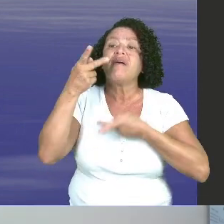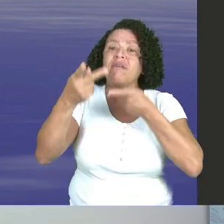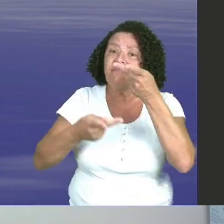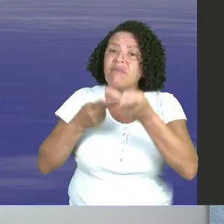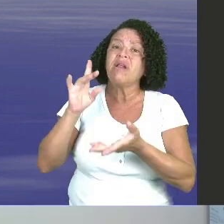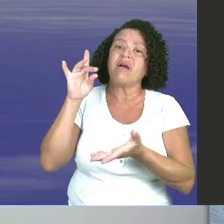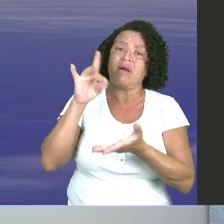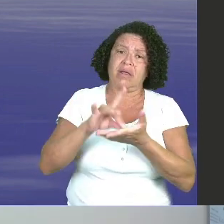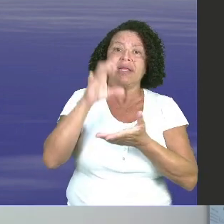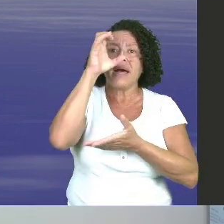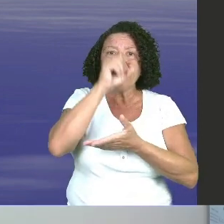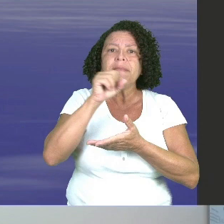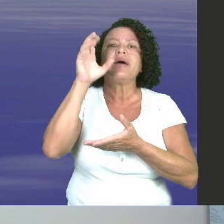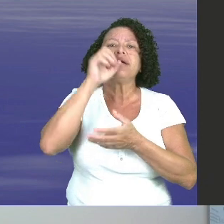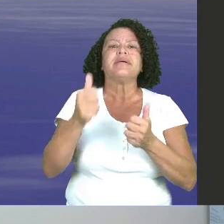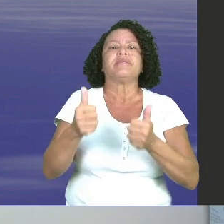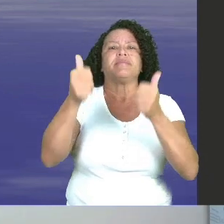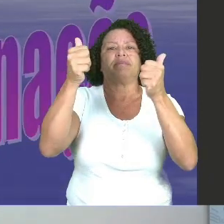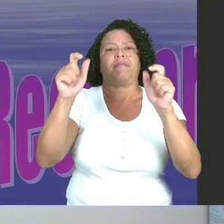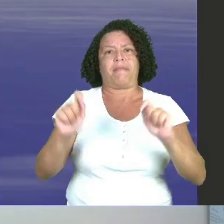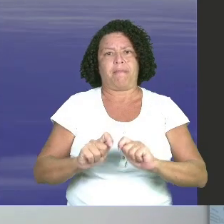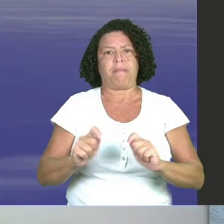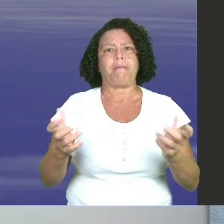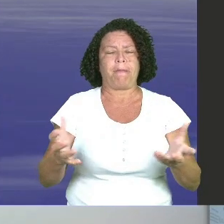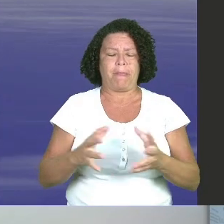fato, aprenda da melhor forma possível.